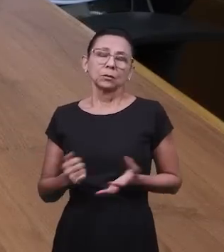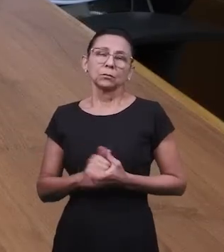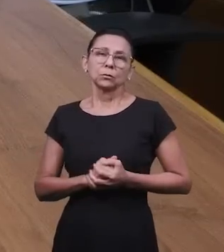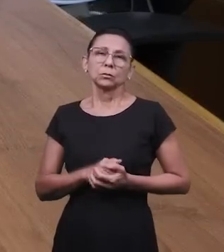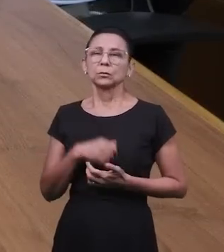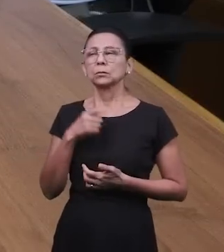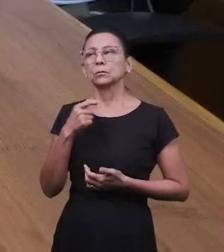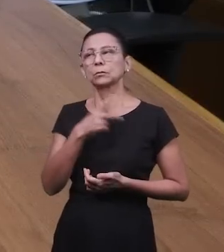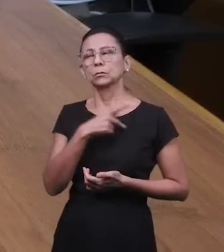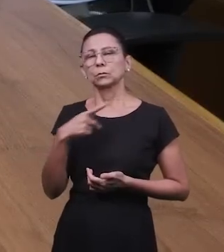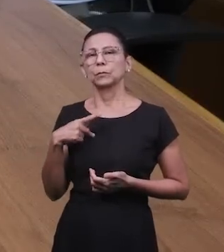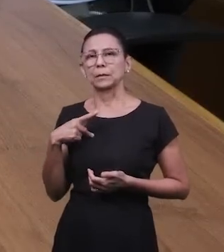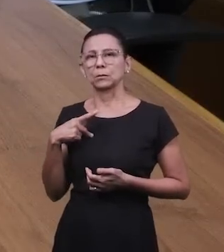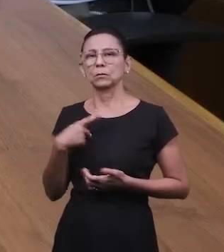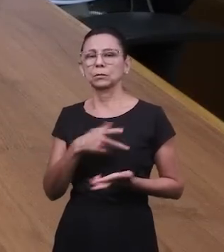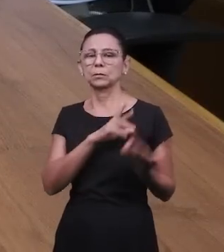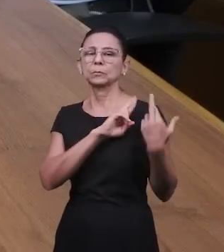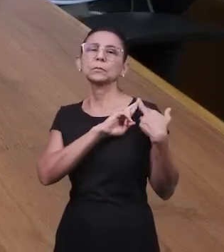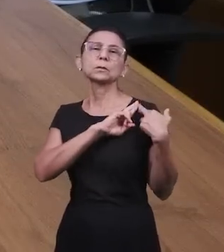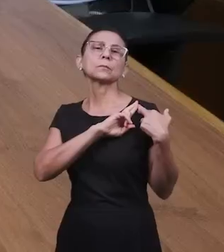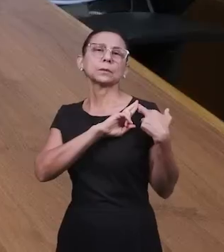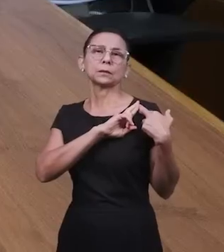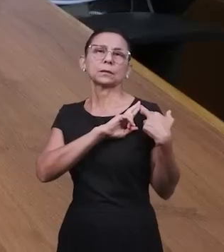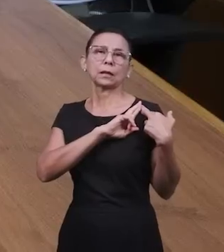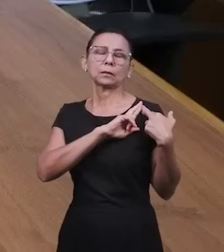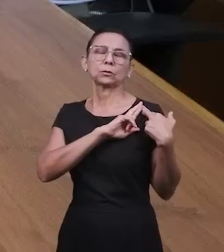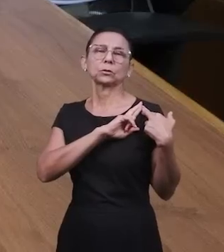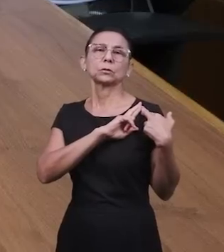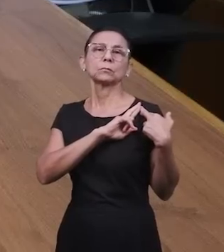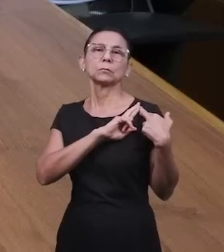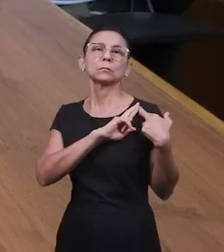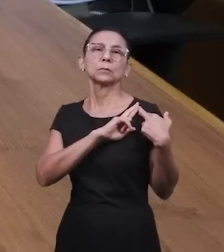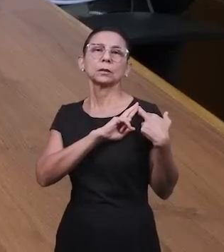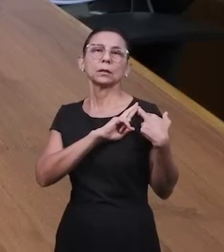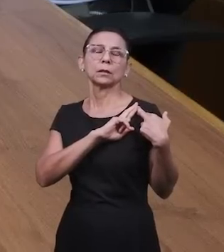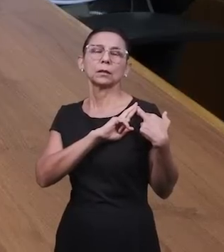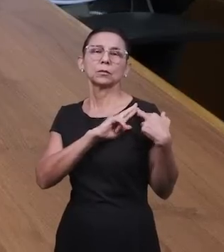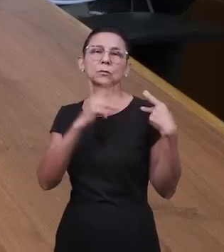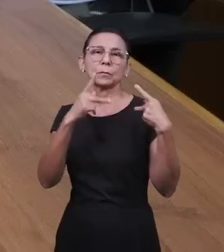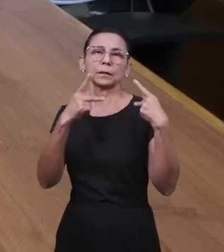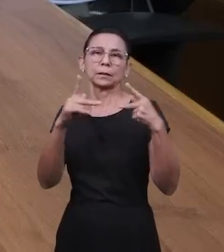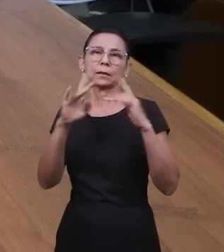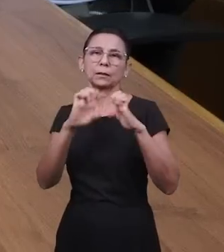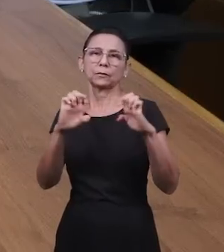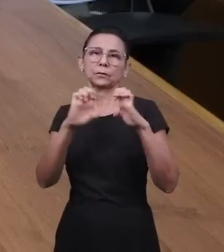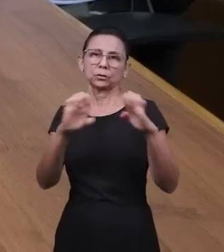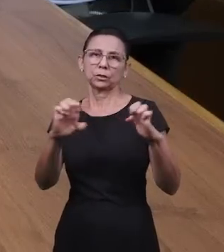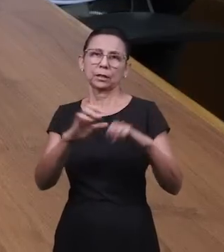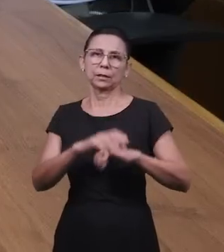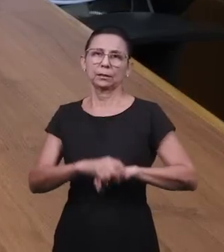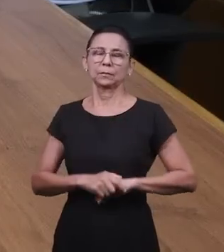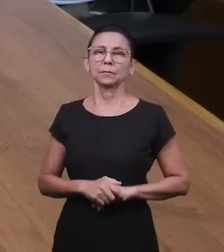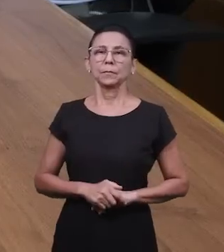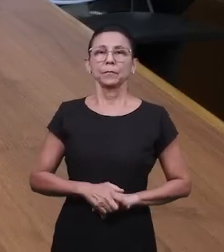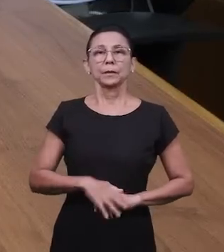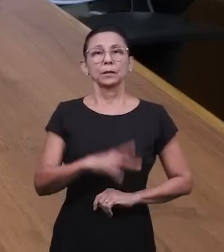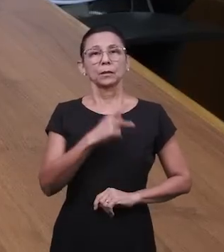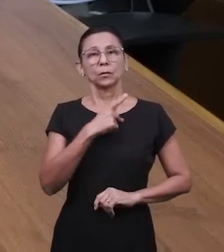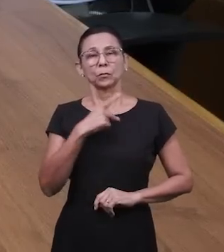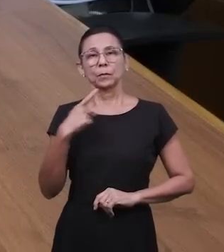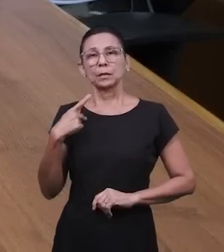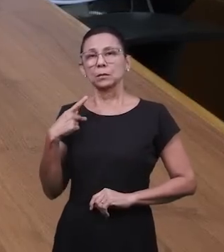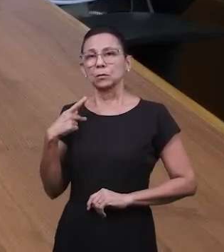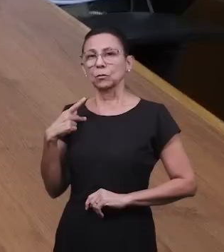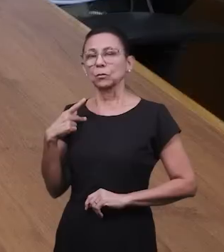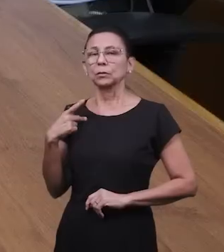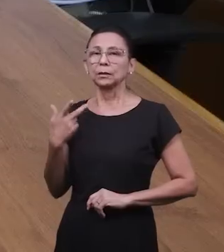responsabilidade que ele tem e ele tem a obrigação de dar um testemunho, de viver o evangelho. Mas como a igreja sabe que o pastor não é um